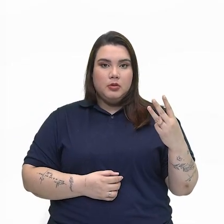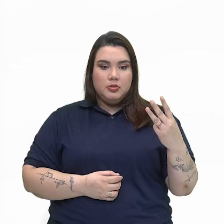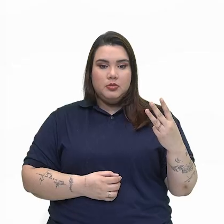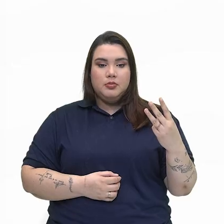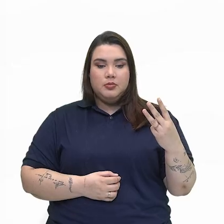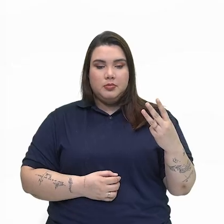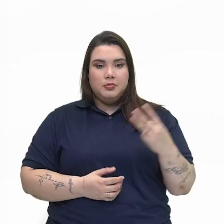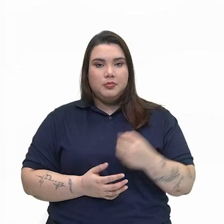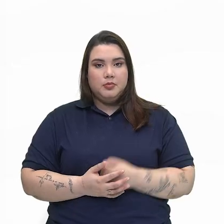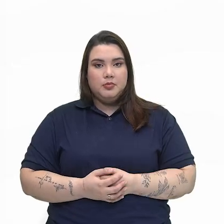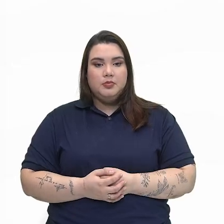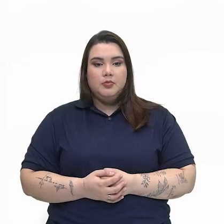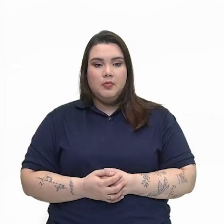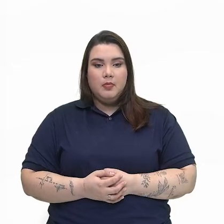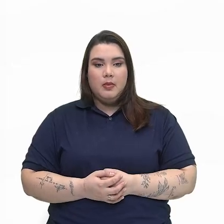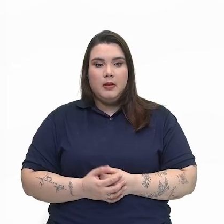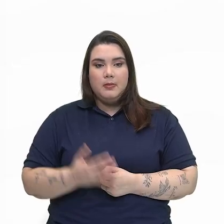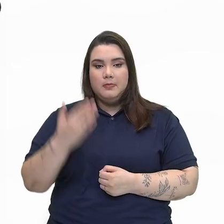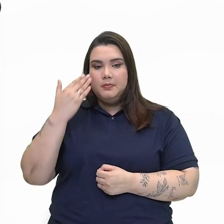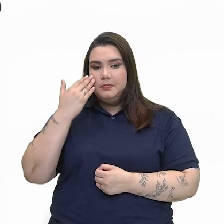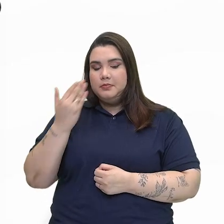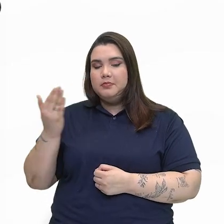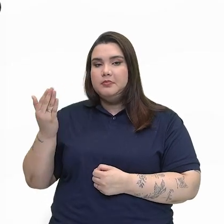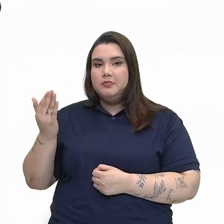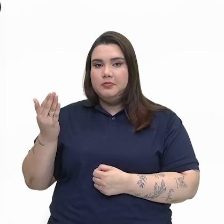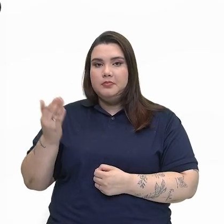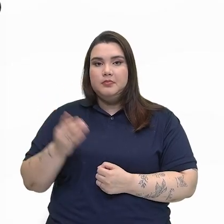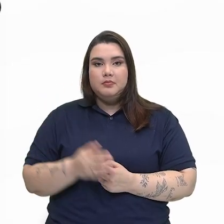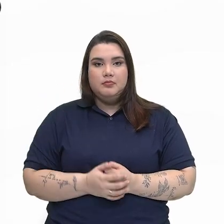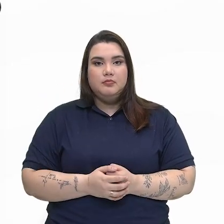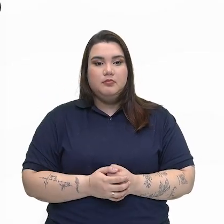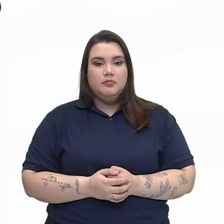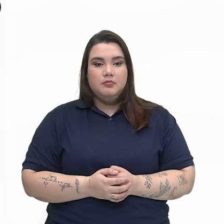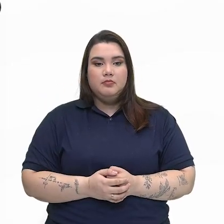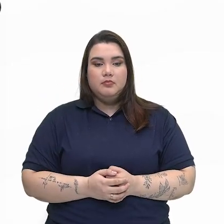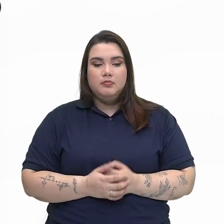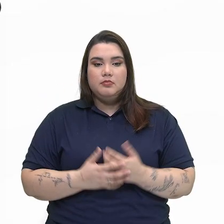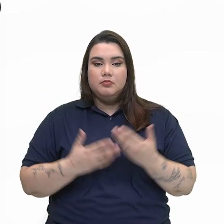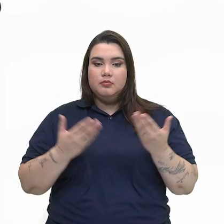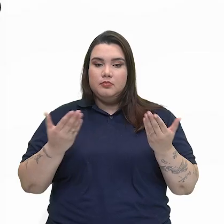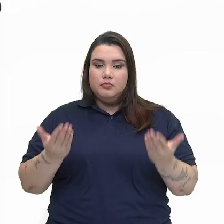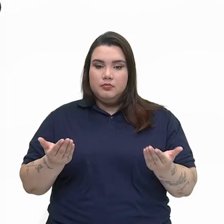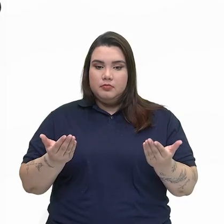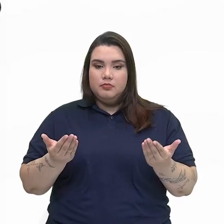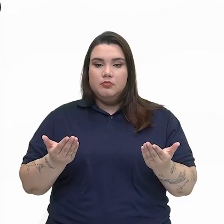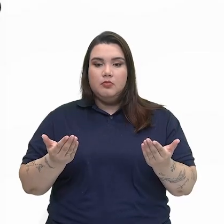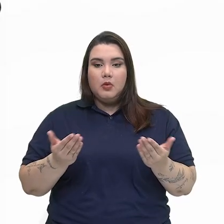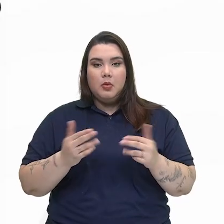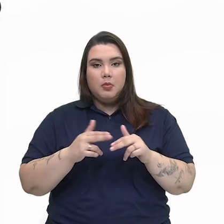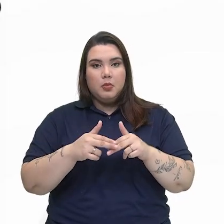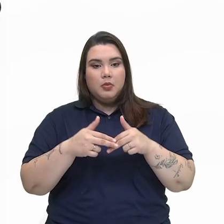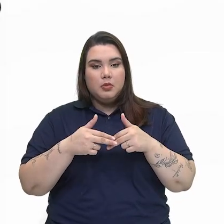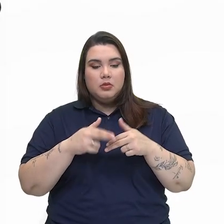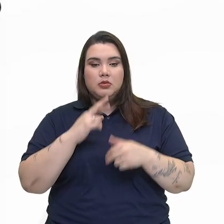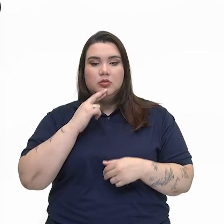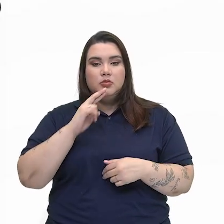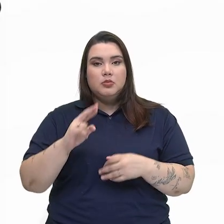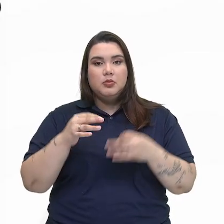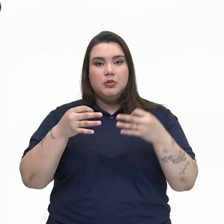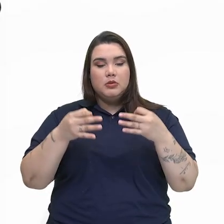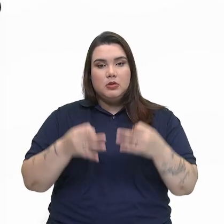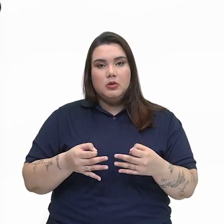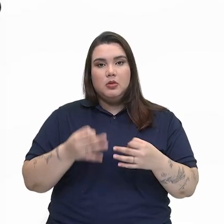4,3. Este é o nosso valor. Aí, logo, portanto, a